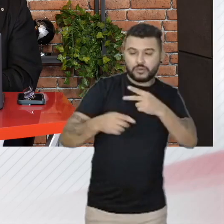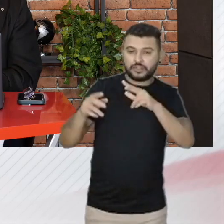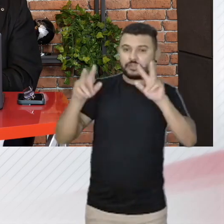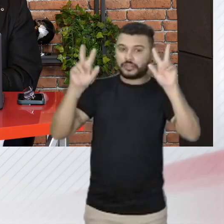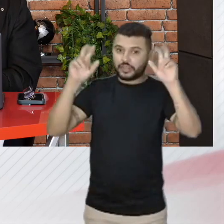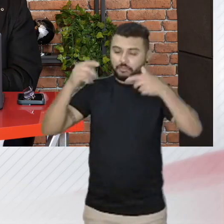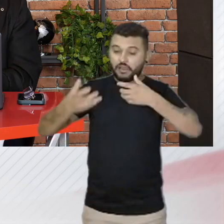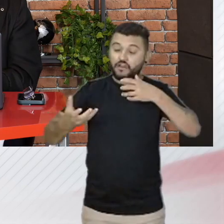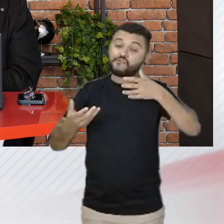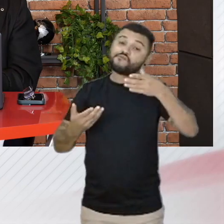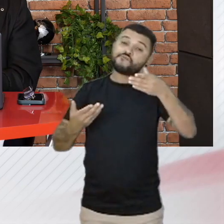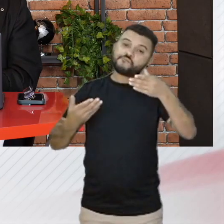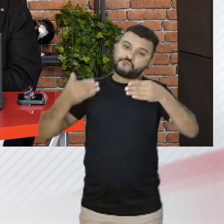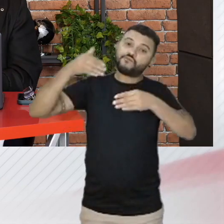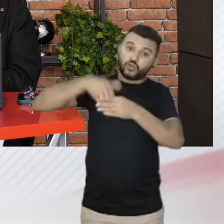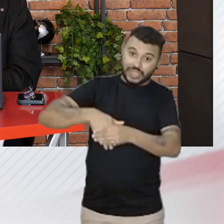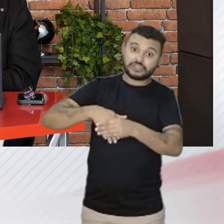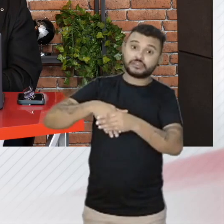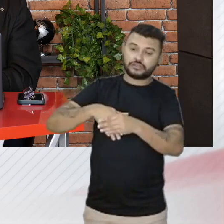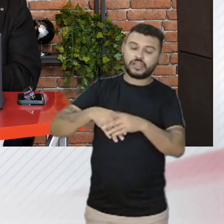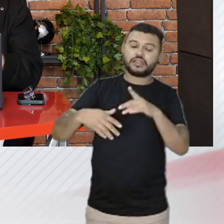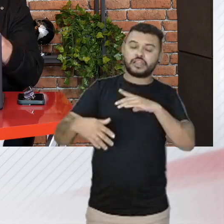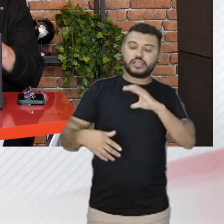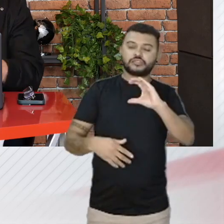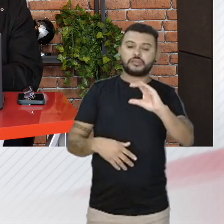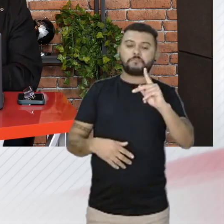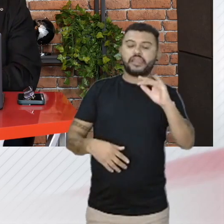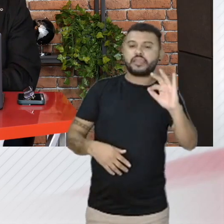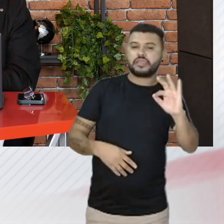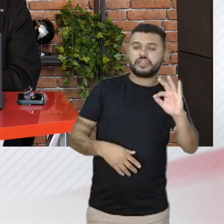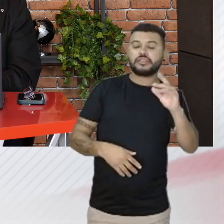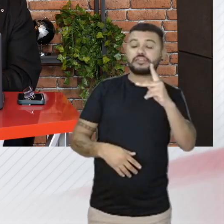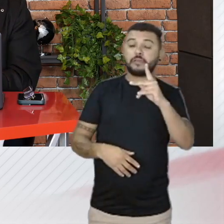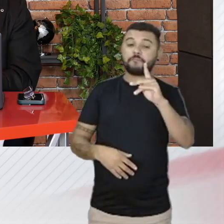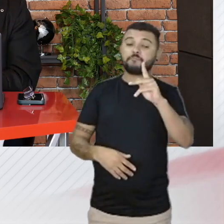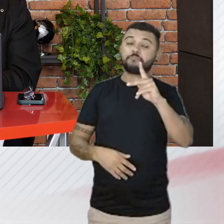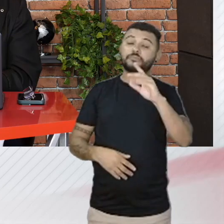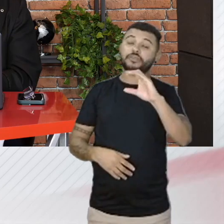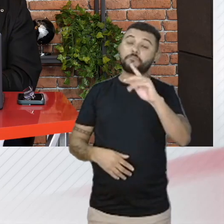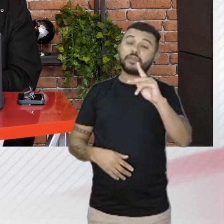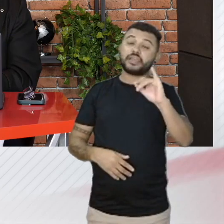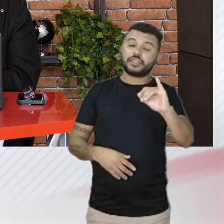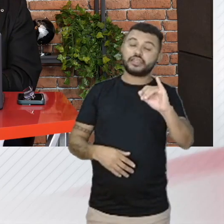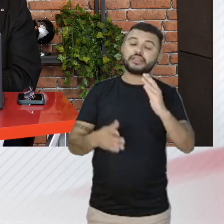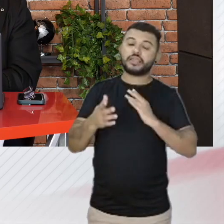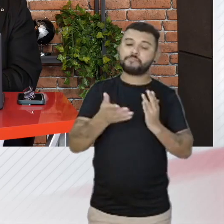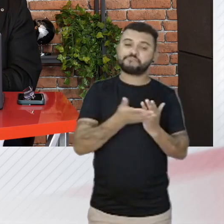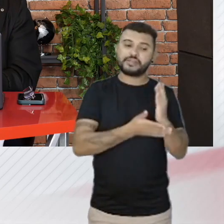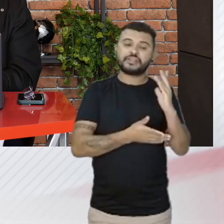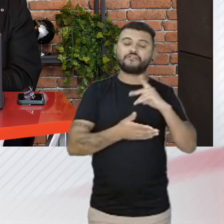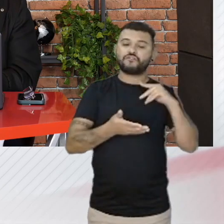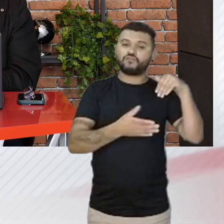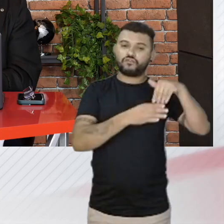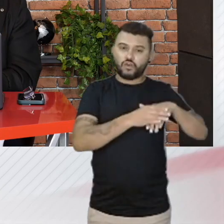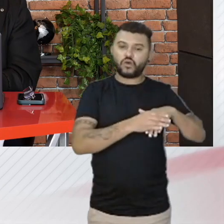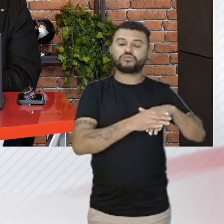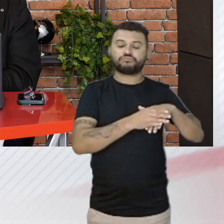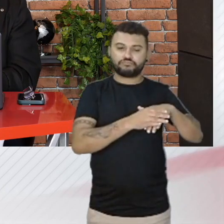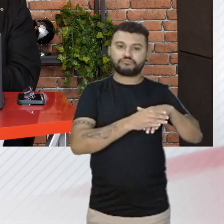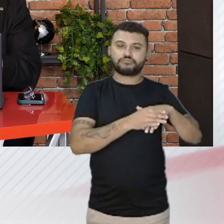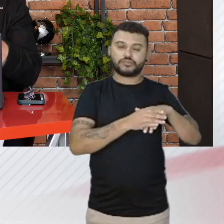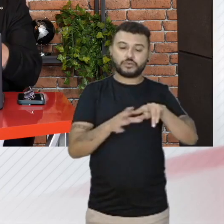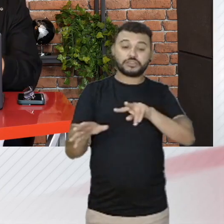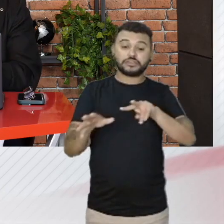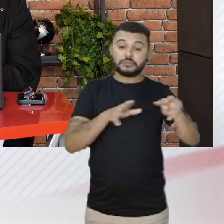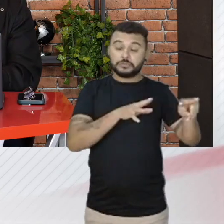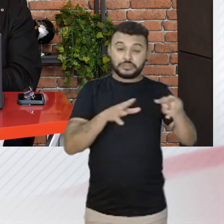mas também vai ter CPIs funcionando e alguns projetos, penso eu, que vão ser votados essa semana ainda, mas não vai ser uma semana muito quente.